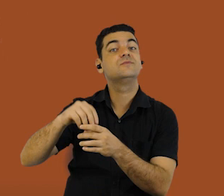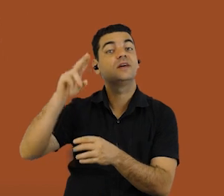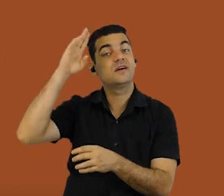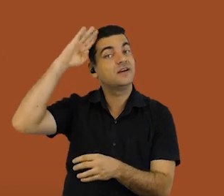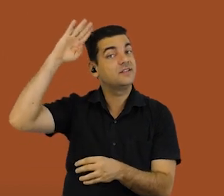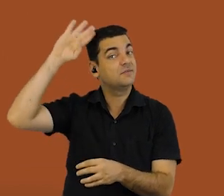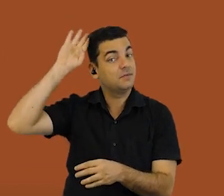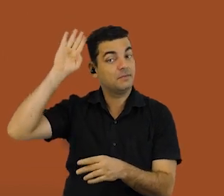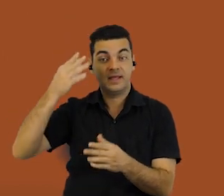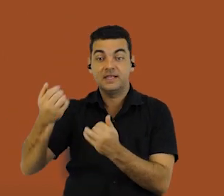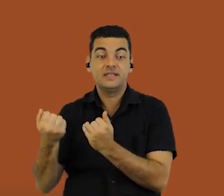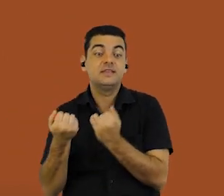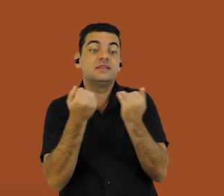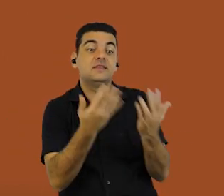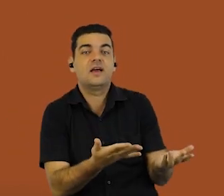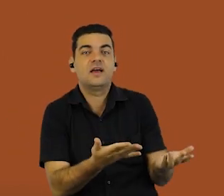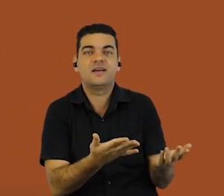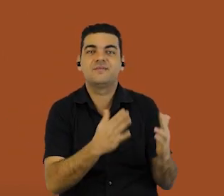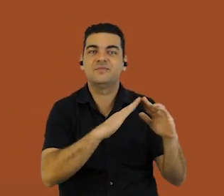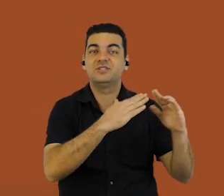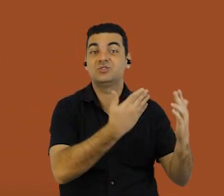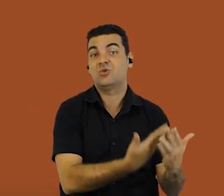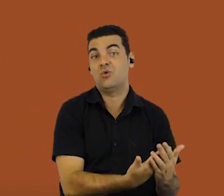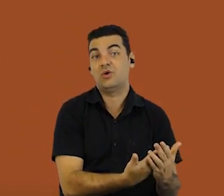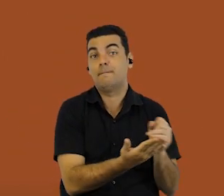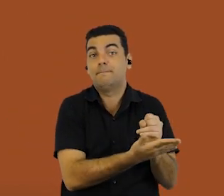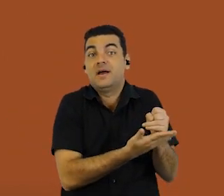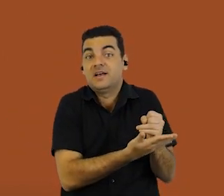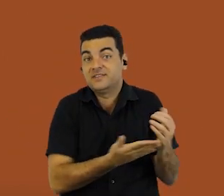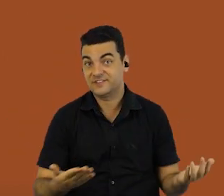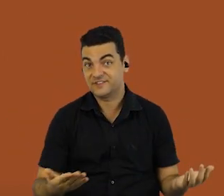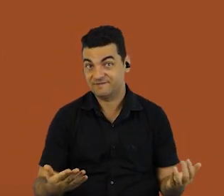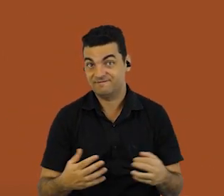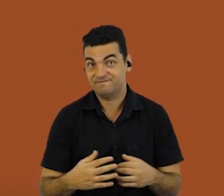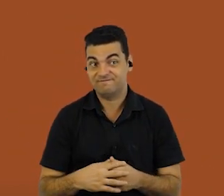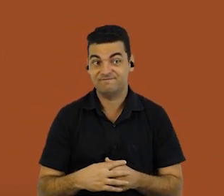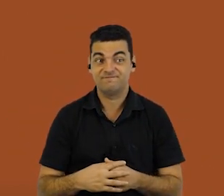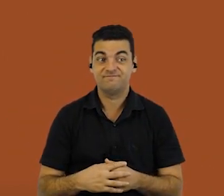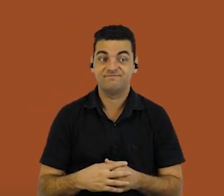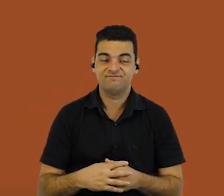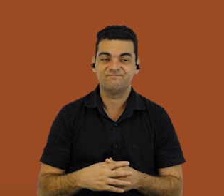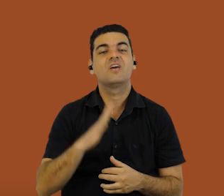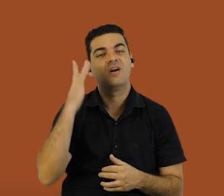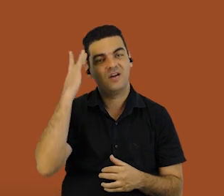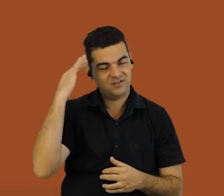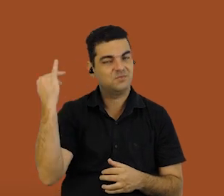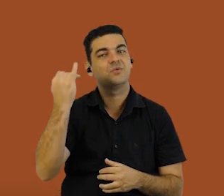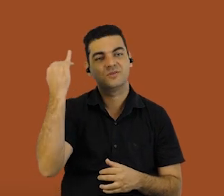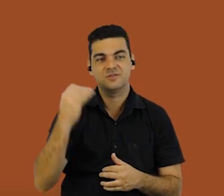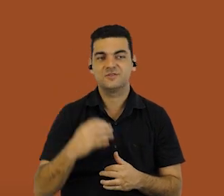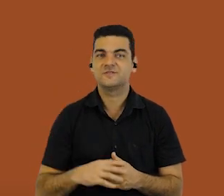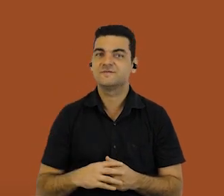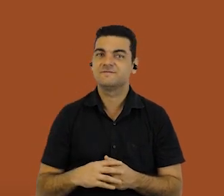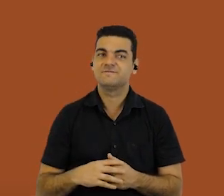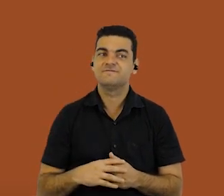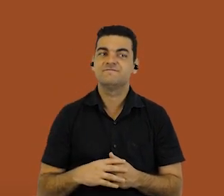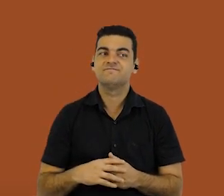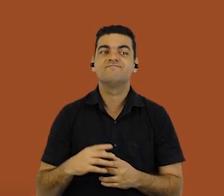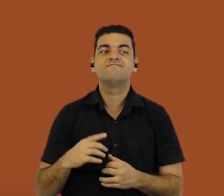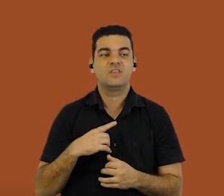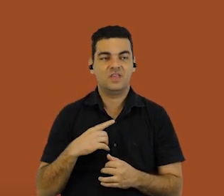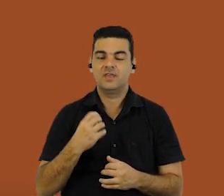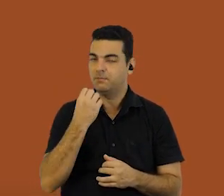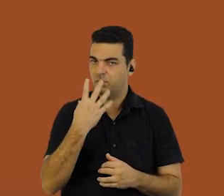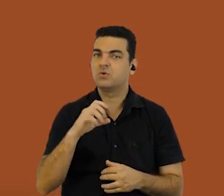Da academia chegar até os professores. Eu acho que essa produção que há, eu acho que há uma produção